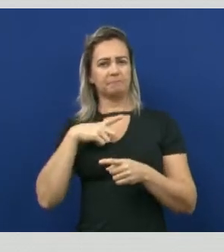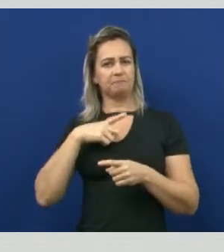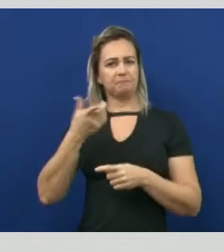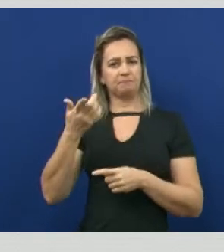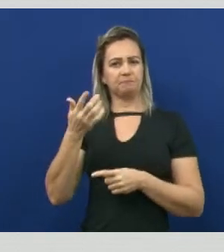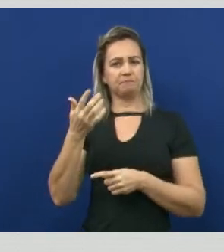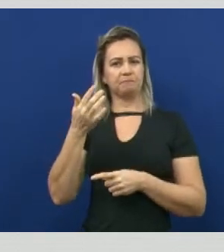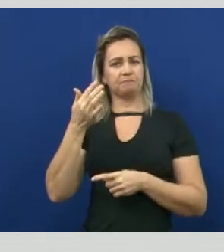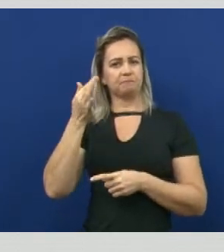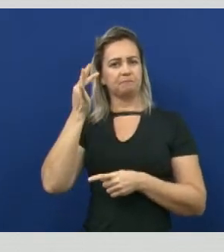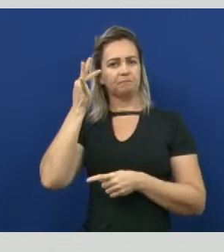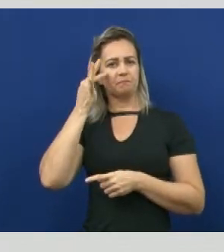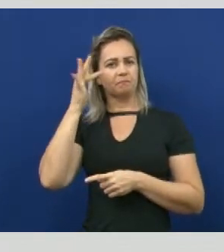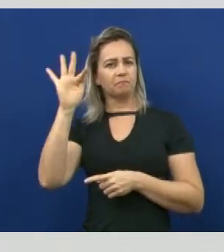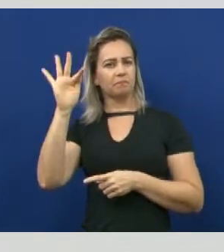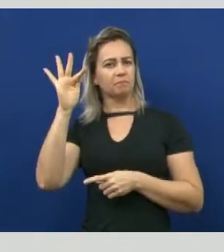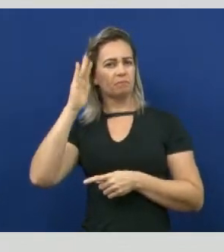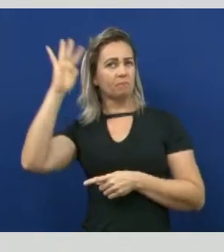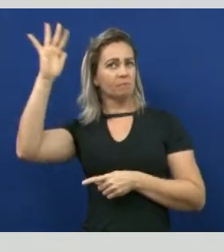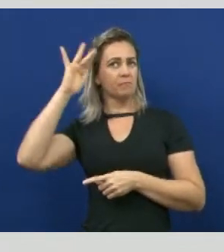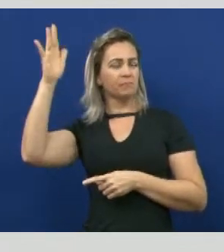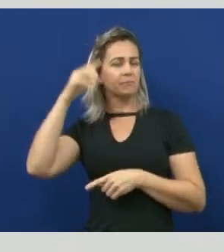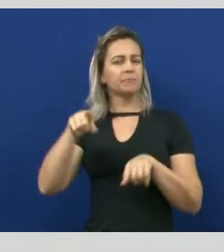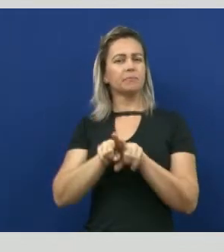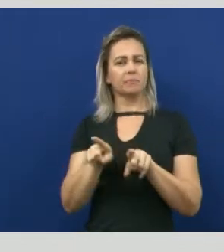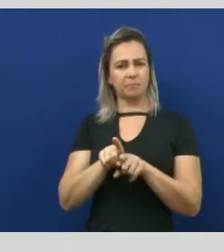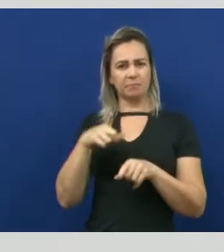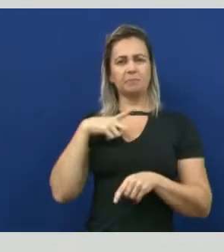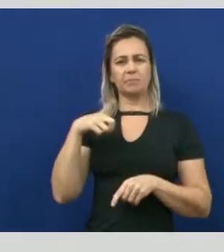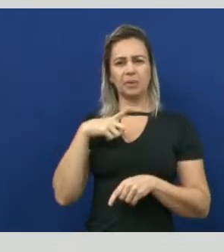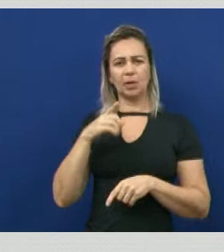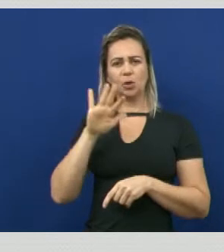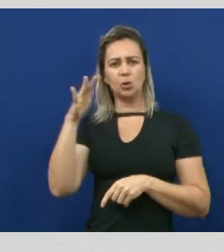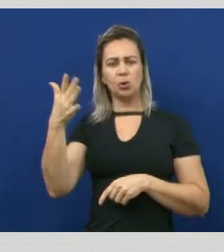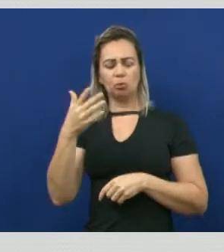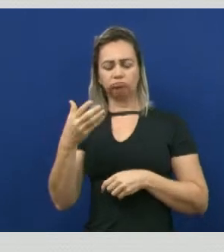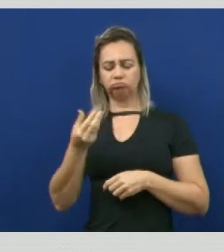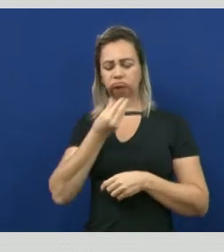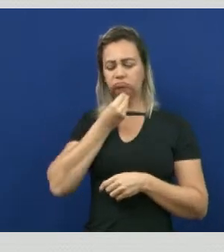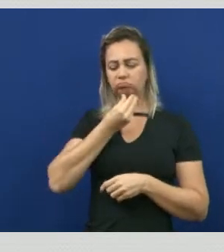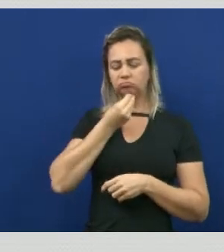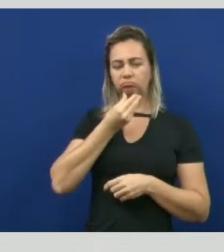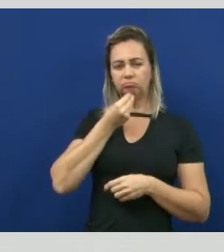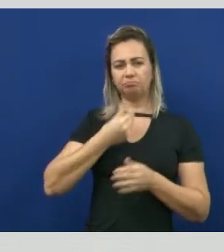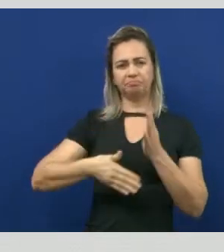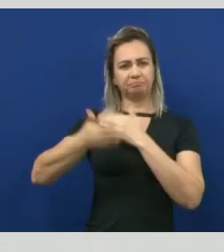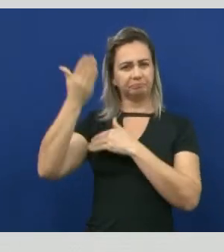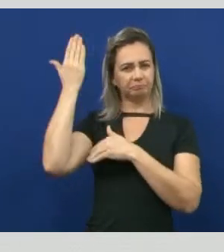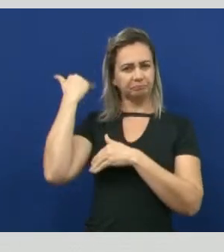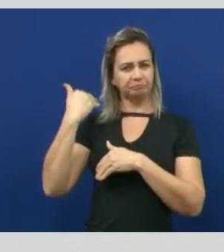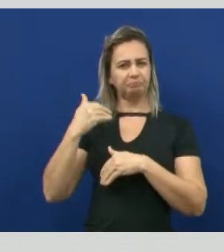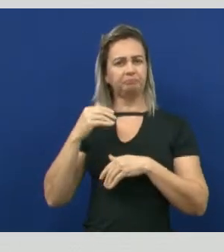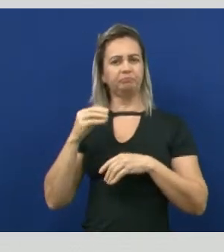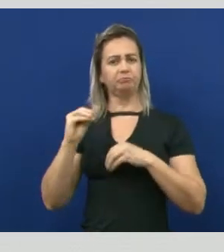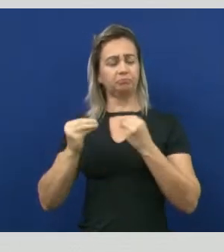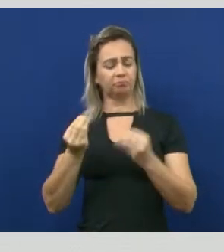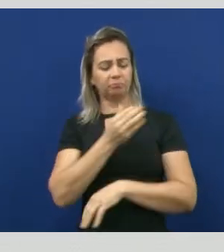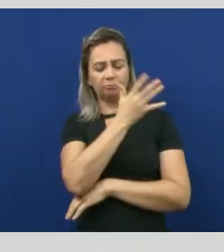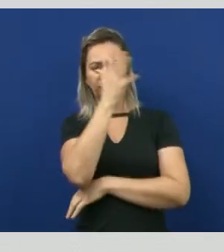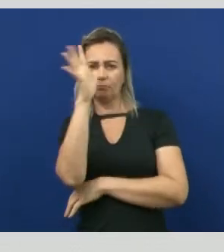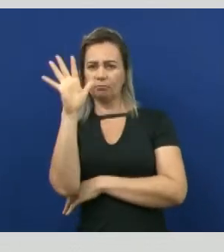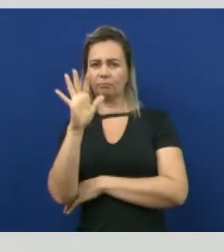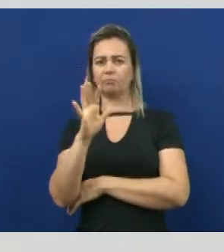uma ruptura nesse processo, mas depois houve um resgate novamente das explicações divinas através dos fenômenos da